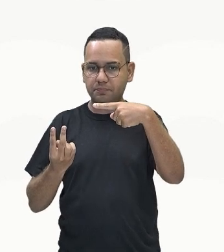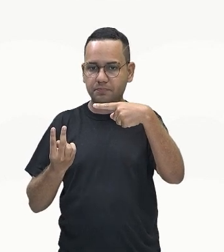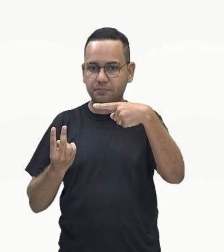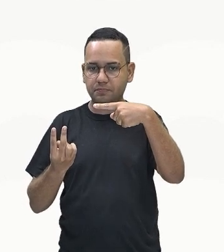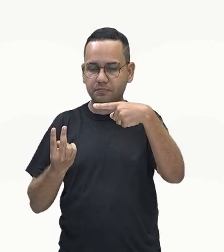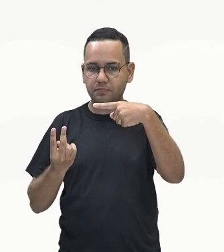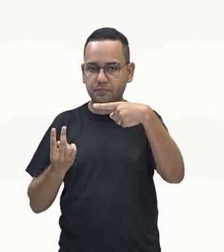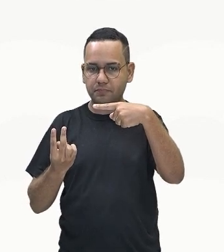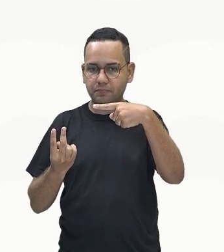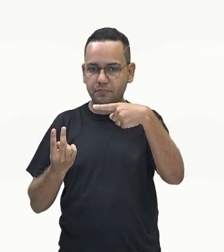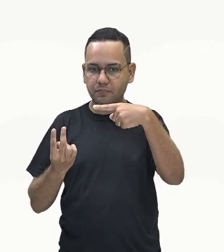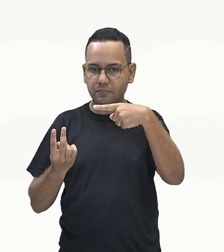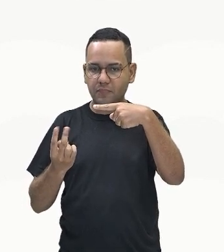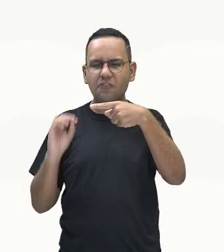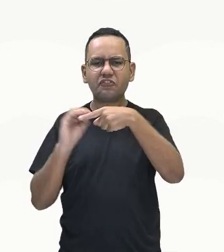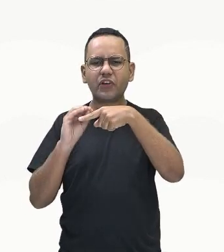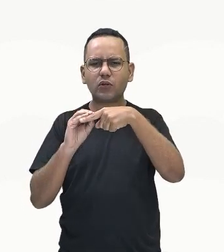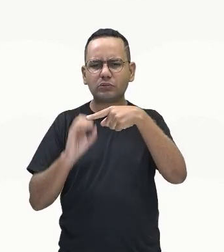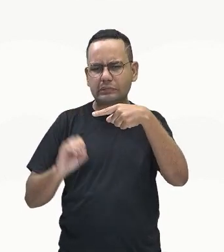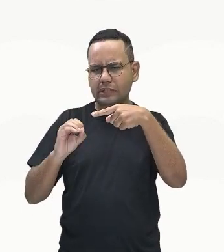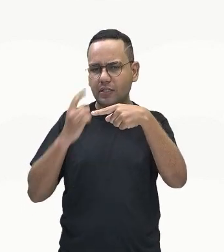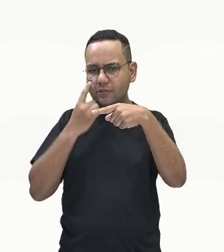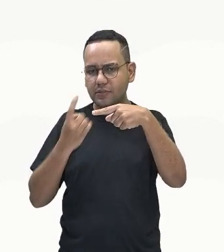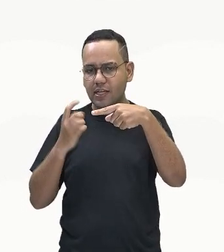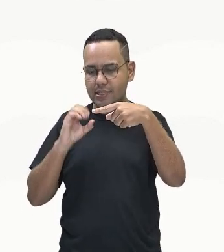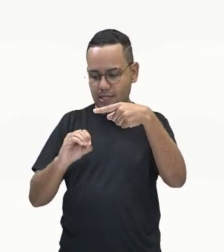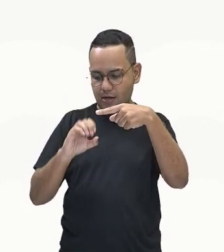0,02. Aqui faltou um zerinho.